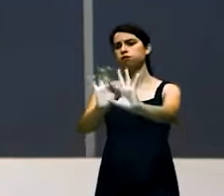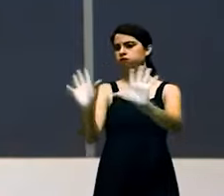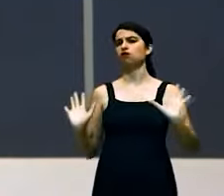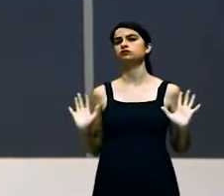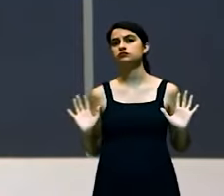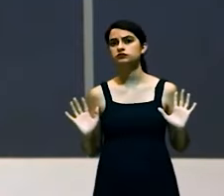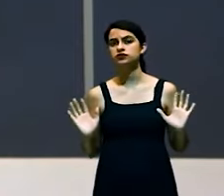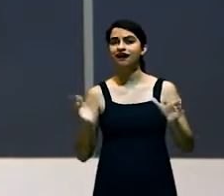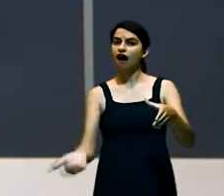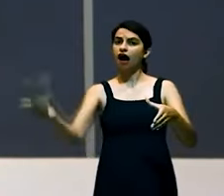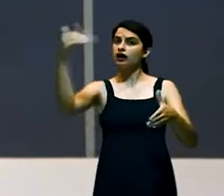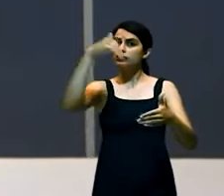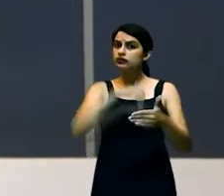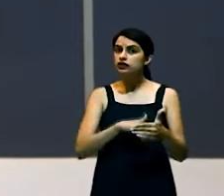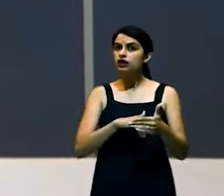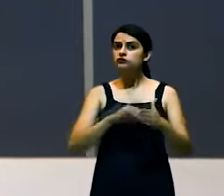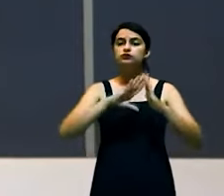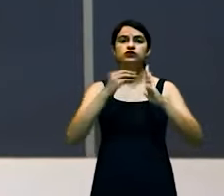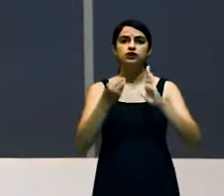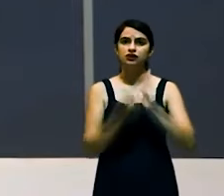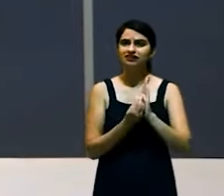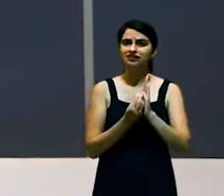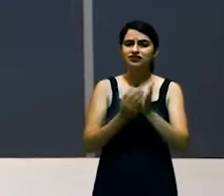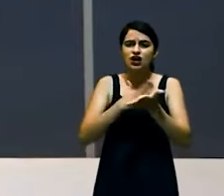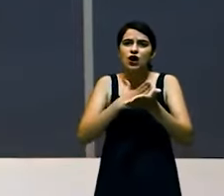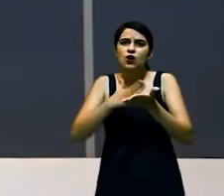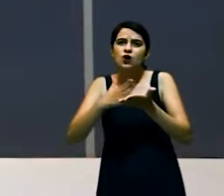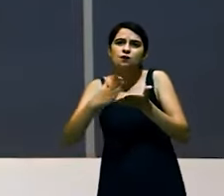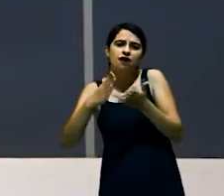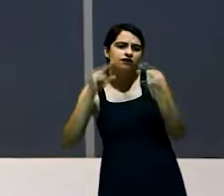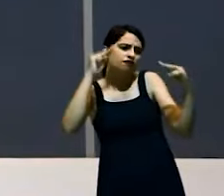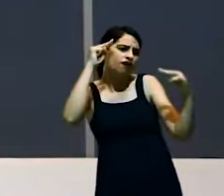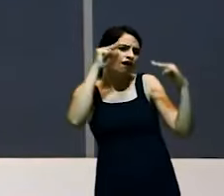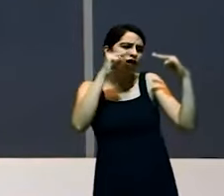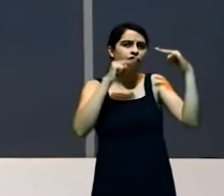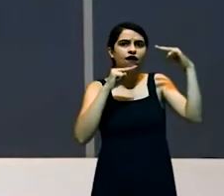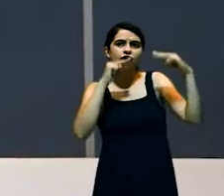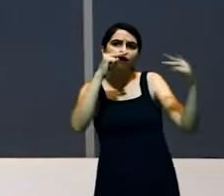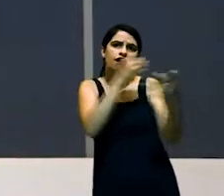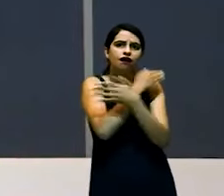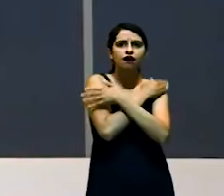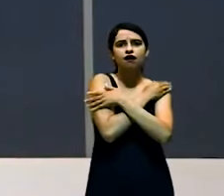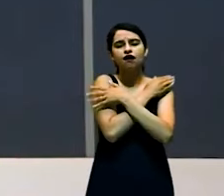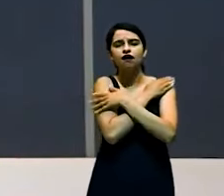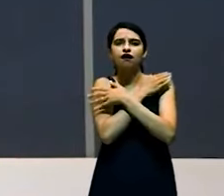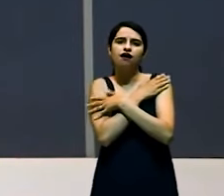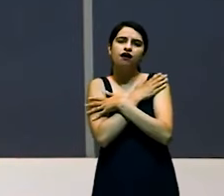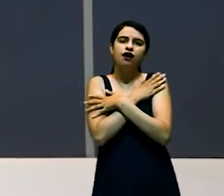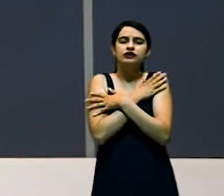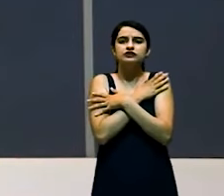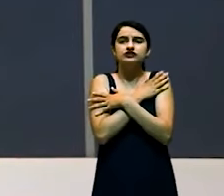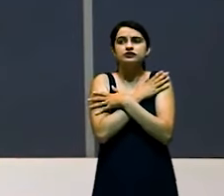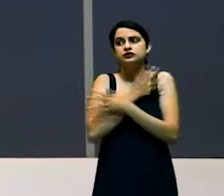se dentro da igreja está passando a mão no cabelo, na nuca, abraçando, eu tenho medo do que